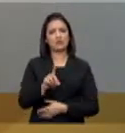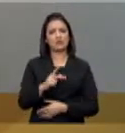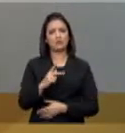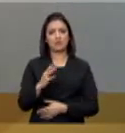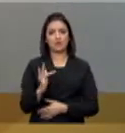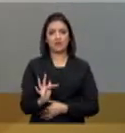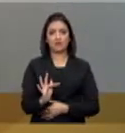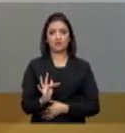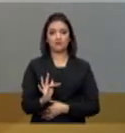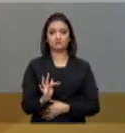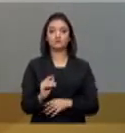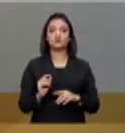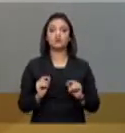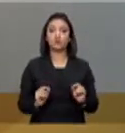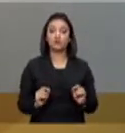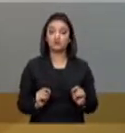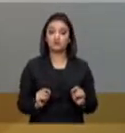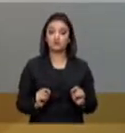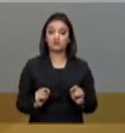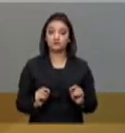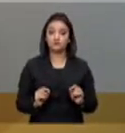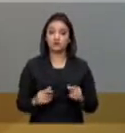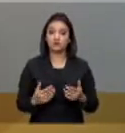é ou era dever